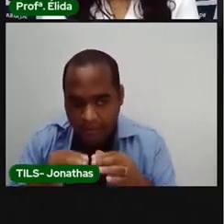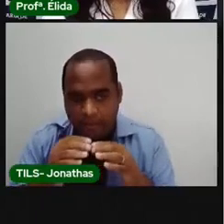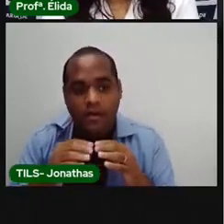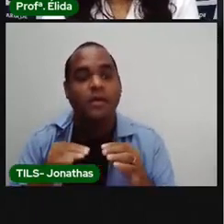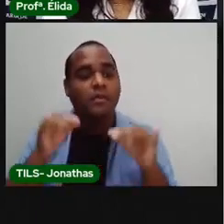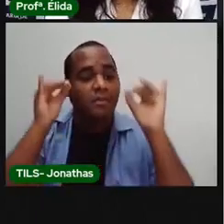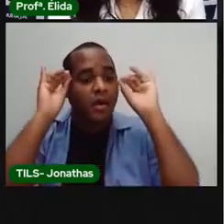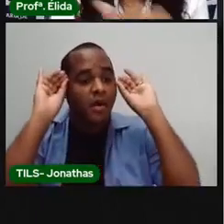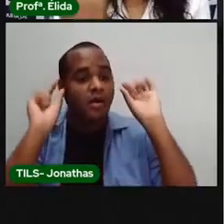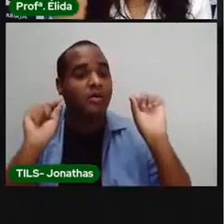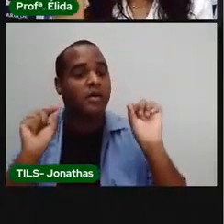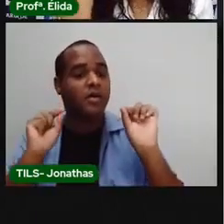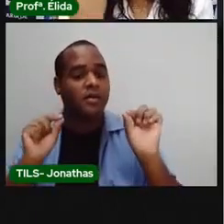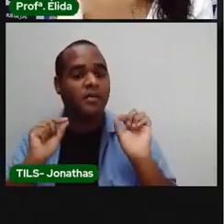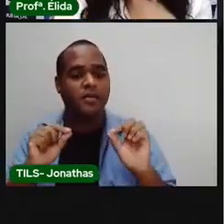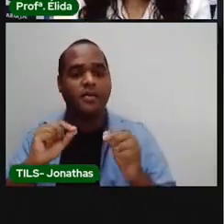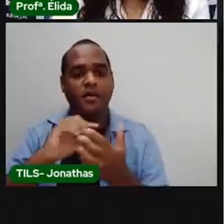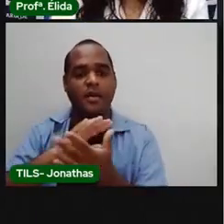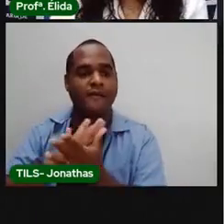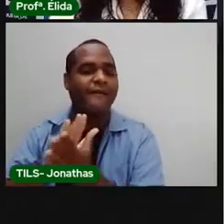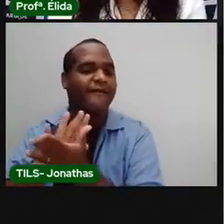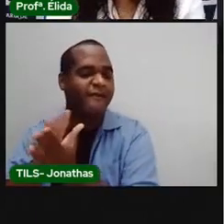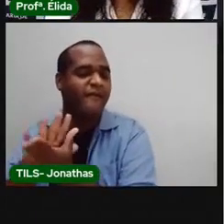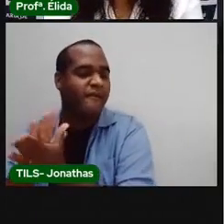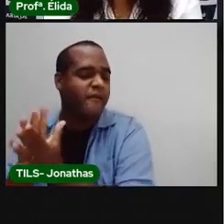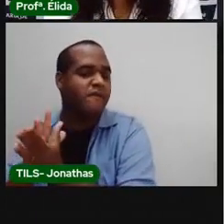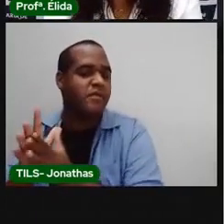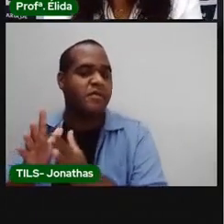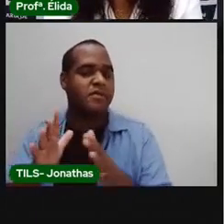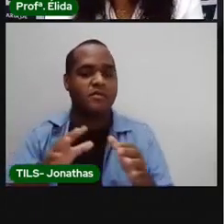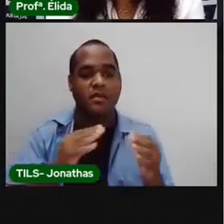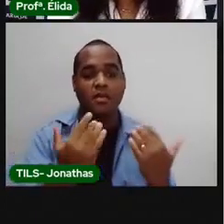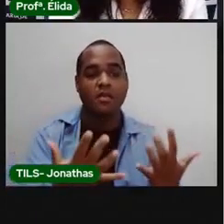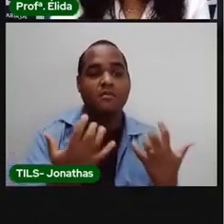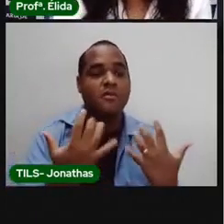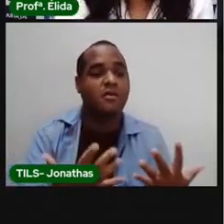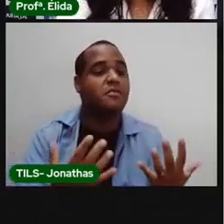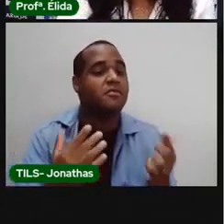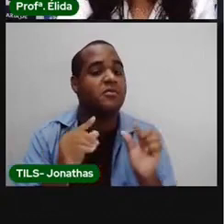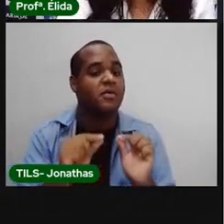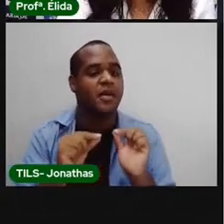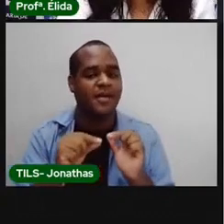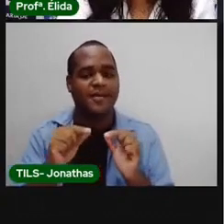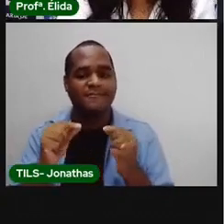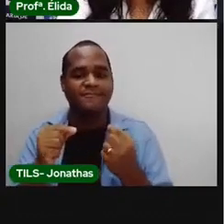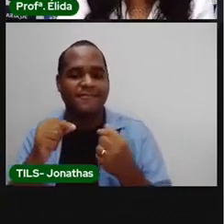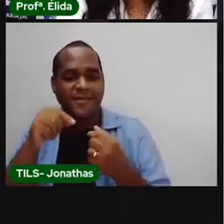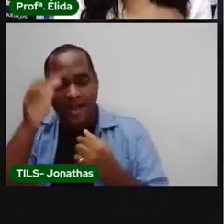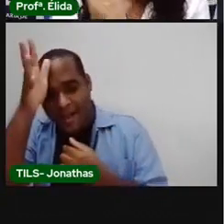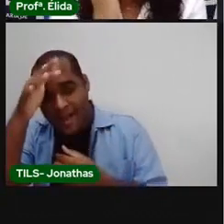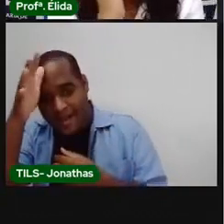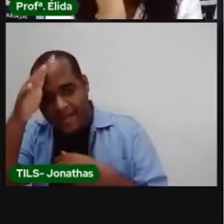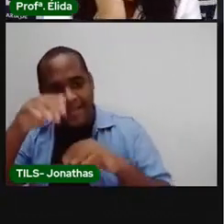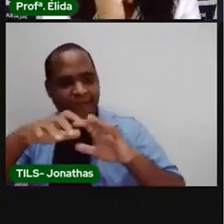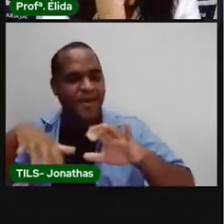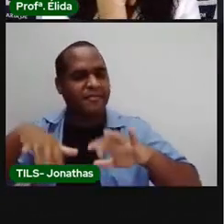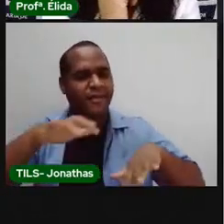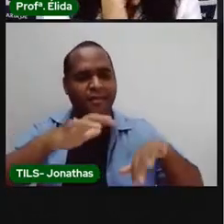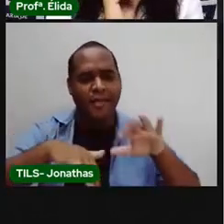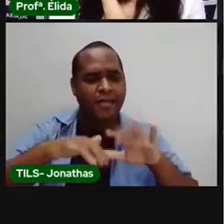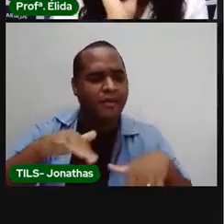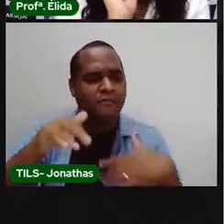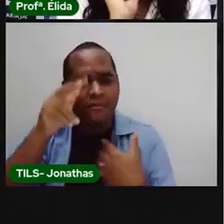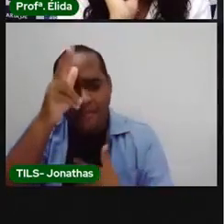Cadê o boi? Foi amassar o trigo. Cadê o trigo? A galinha espalhou. Cadê a